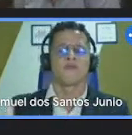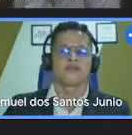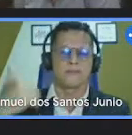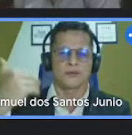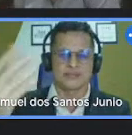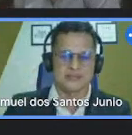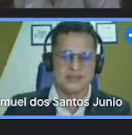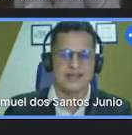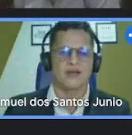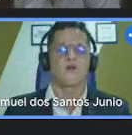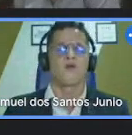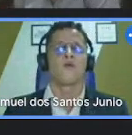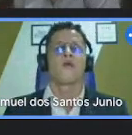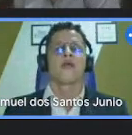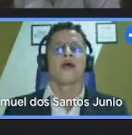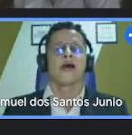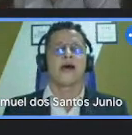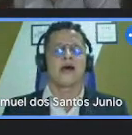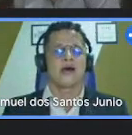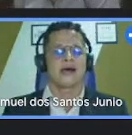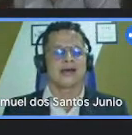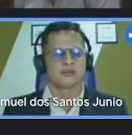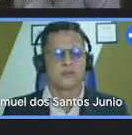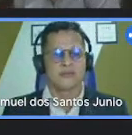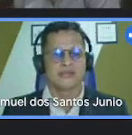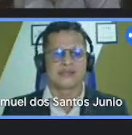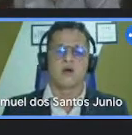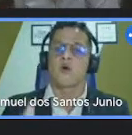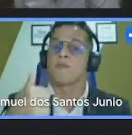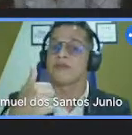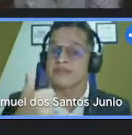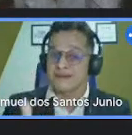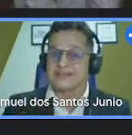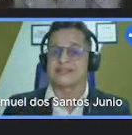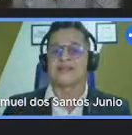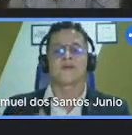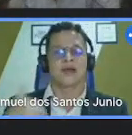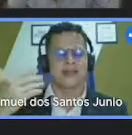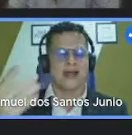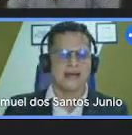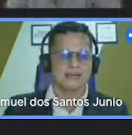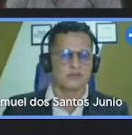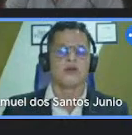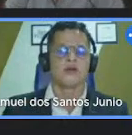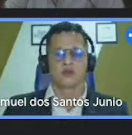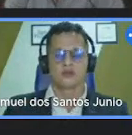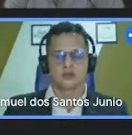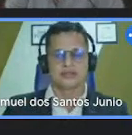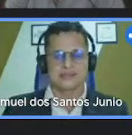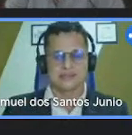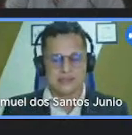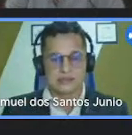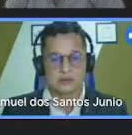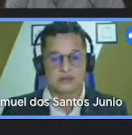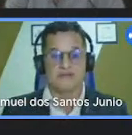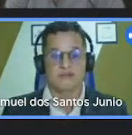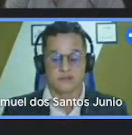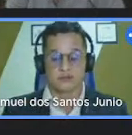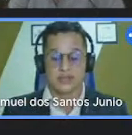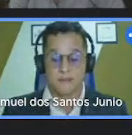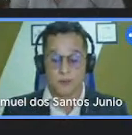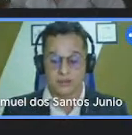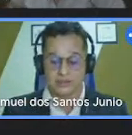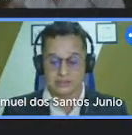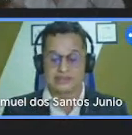como você proceder com a submissão, como você fazer o cadastro, todas essas questões vão